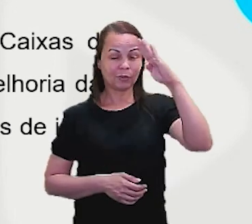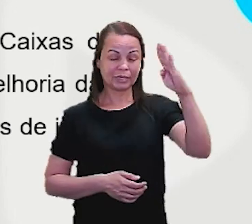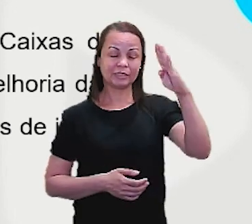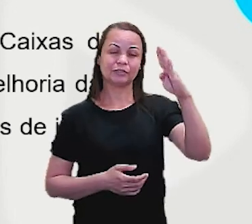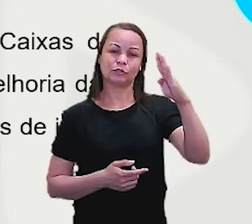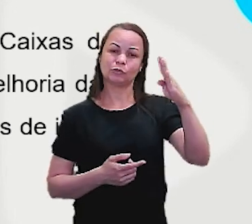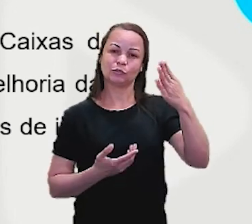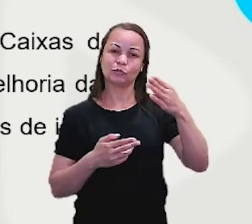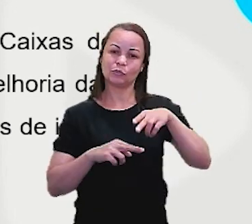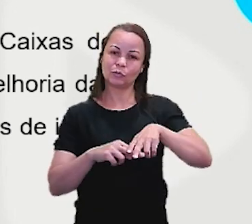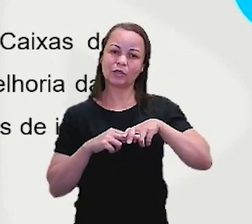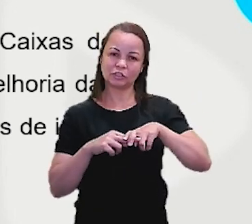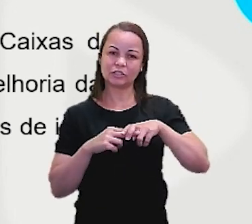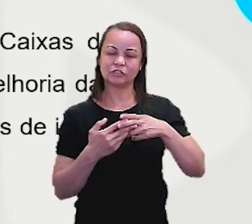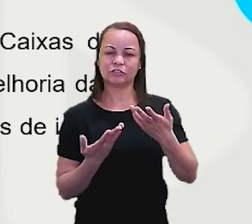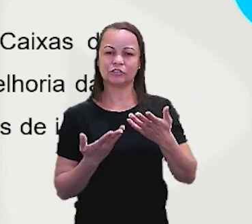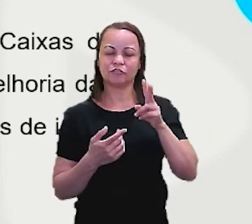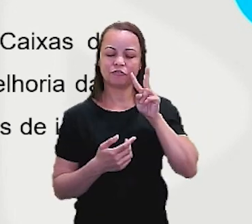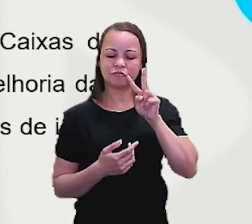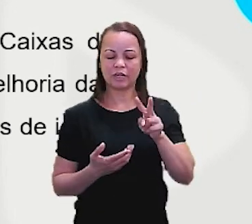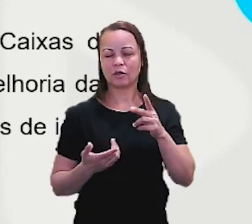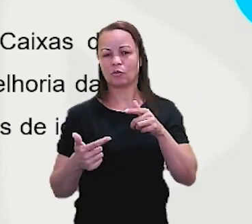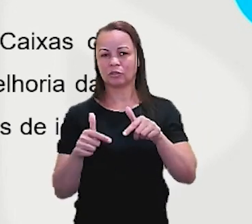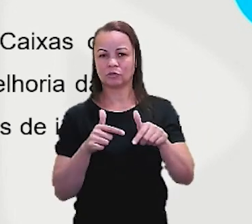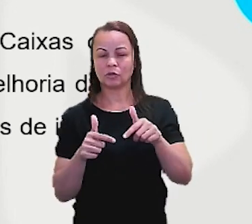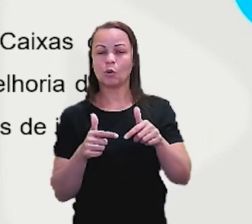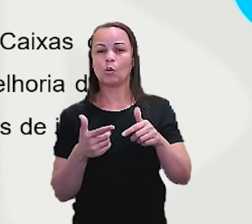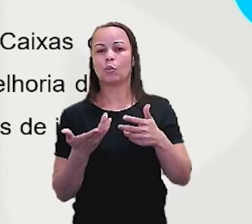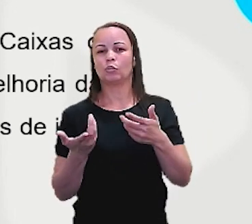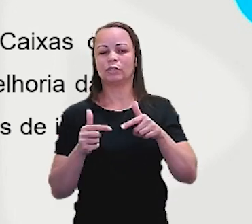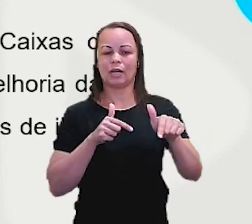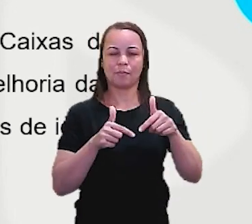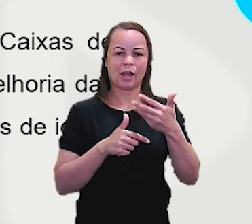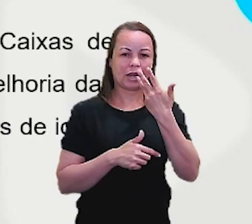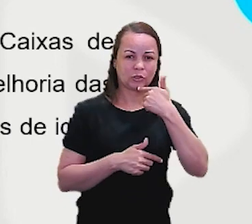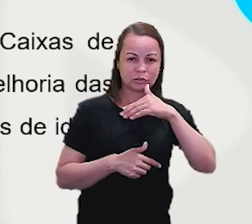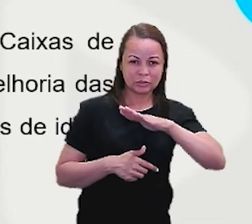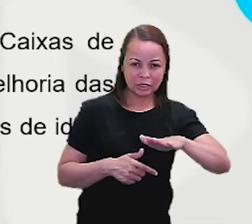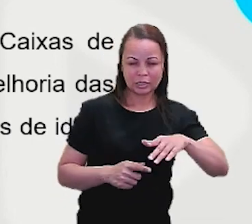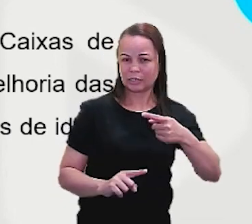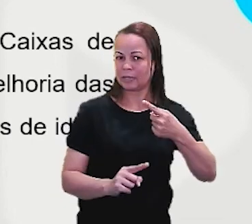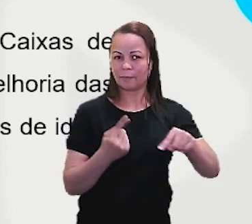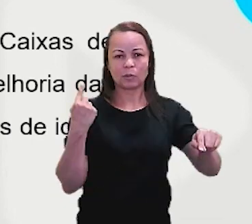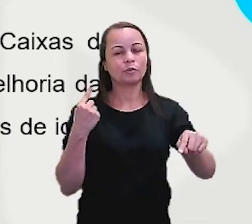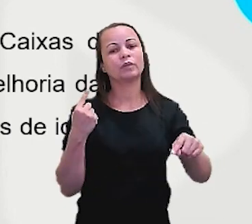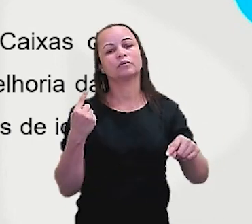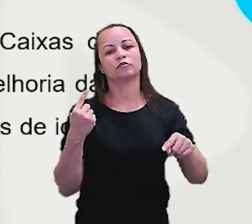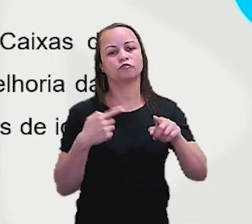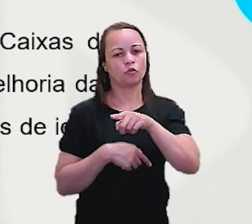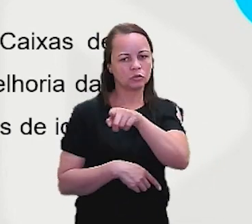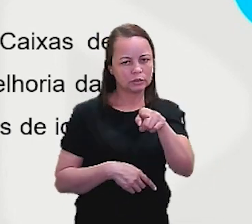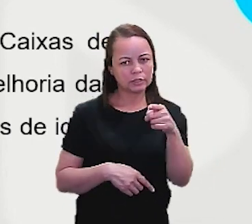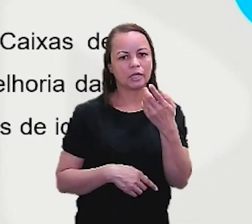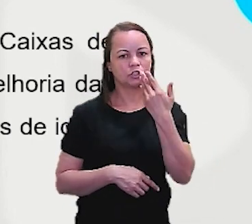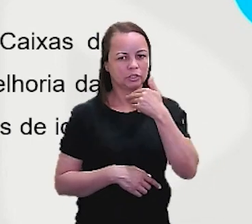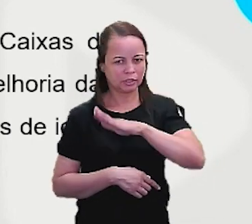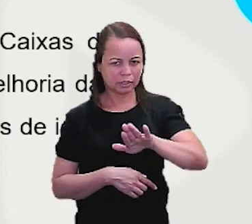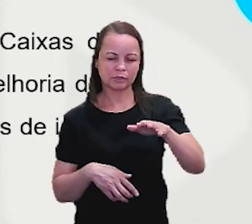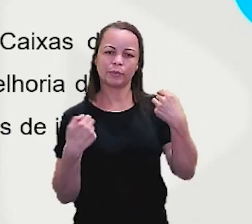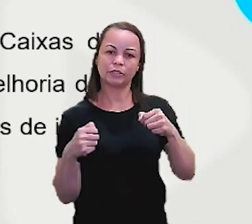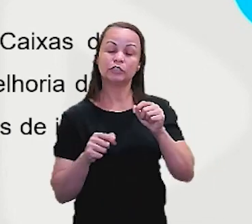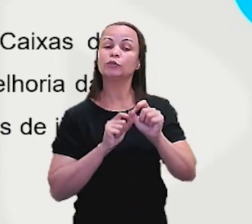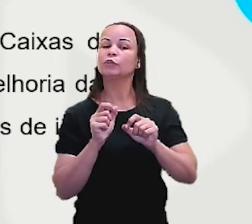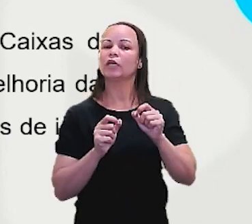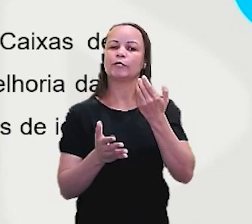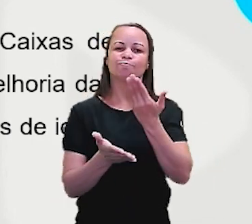comerciais contra o trabalho infantil, contra a exploração infantil. Vocês, crianças, têm que estudar.